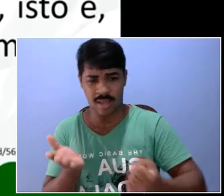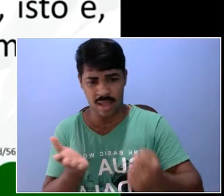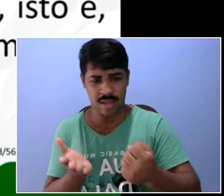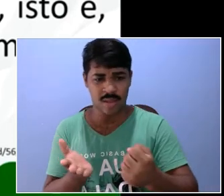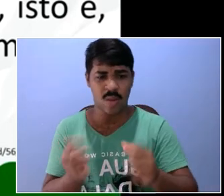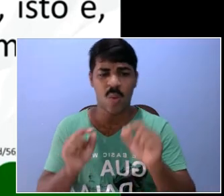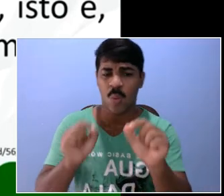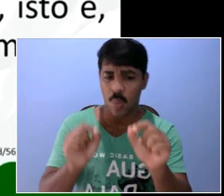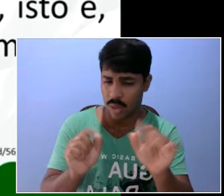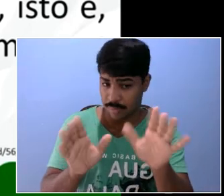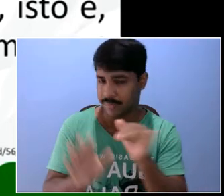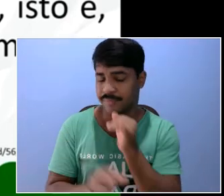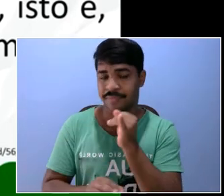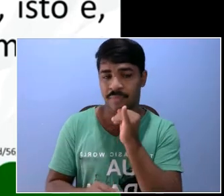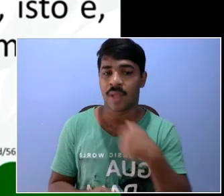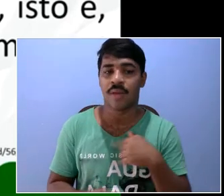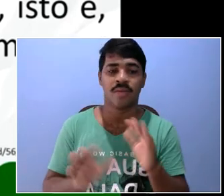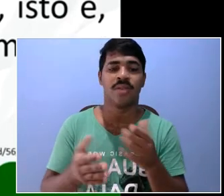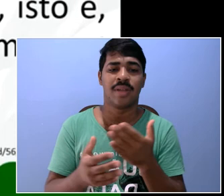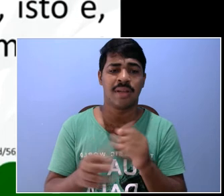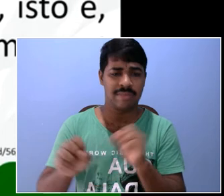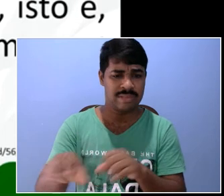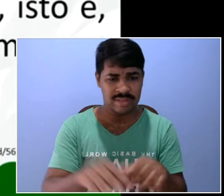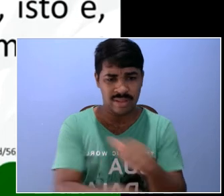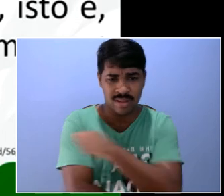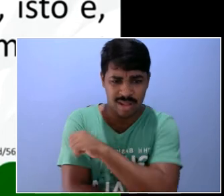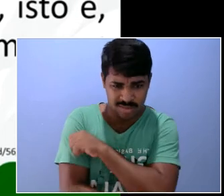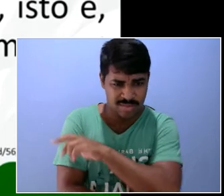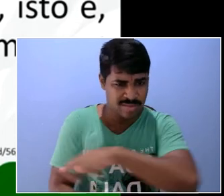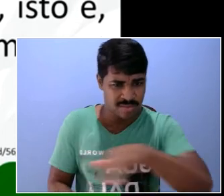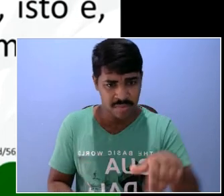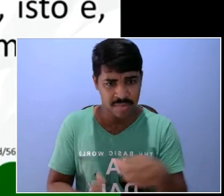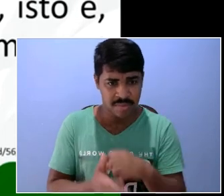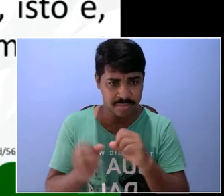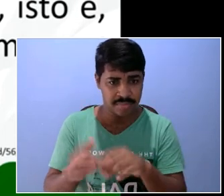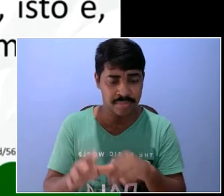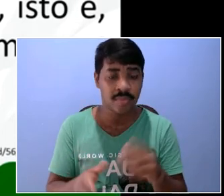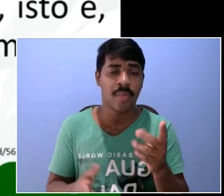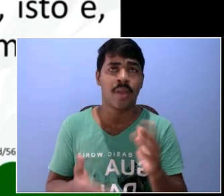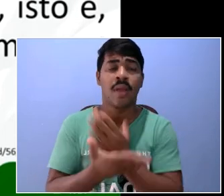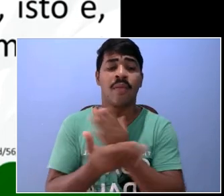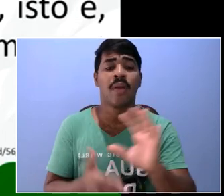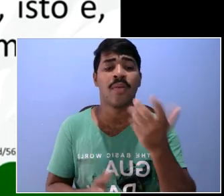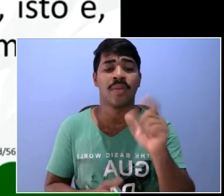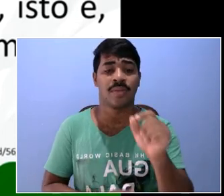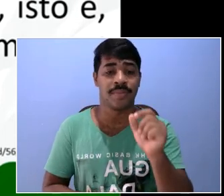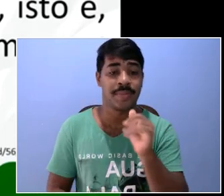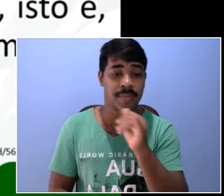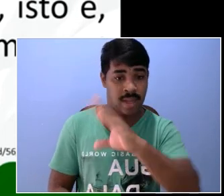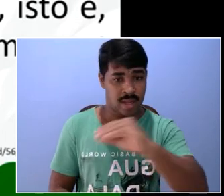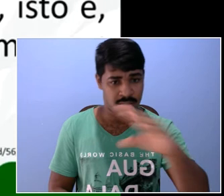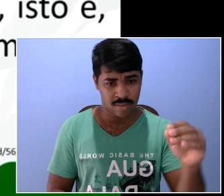para milhares de alunos e aí a gente percebe o seguinte: de manhã, né? O adolescente tem mais dificuldade de